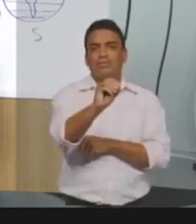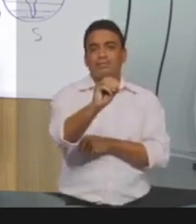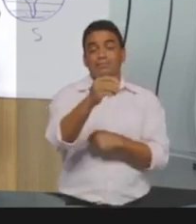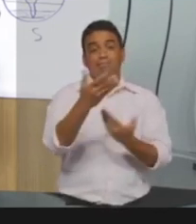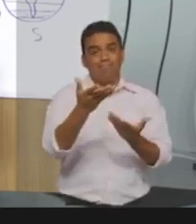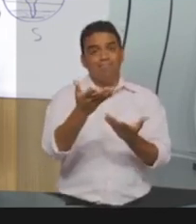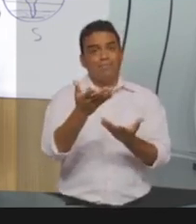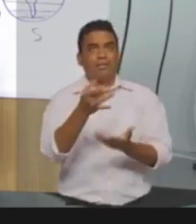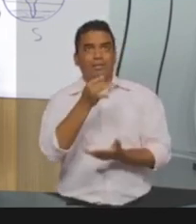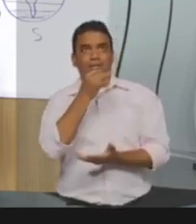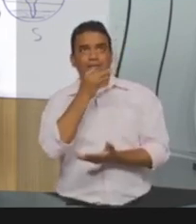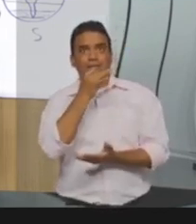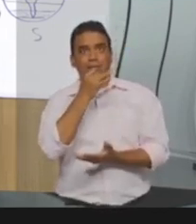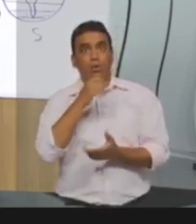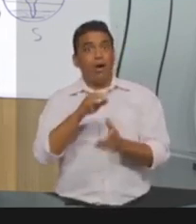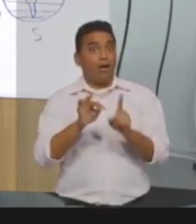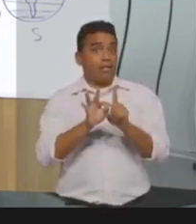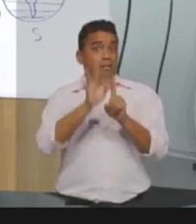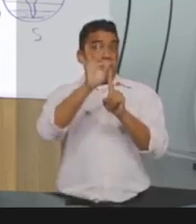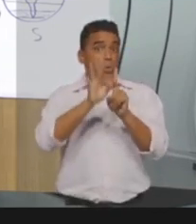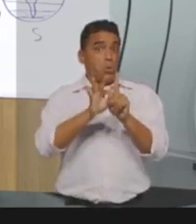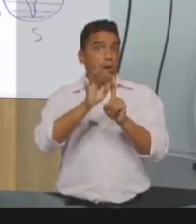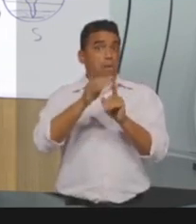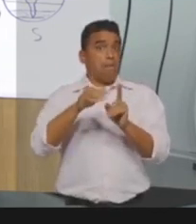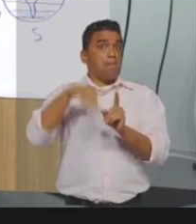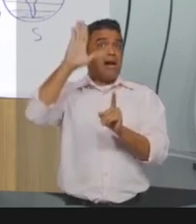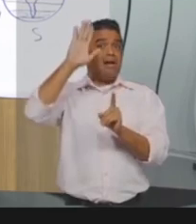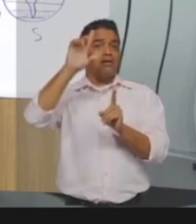ou menor do aumento de temperatura naquela região.